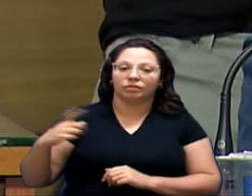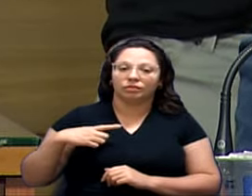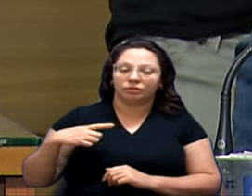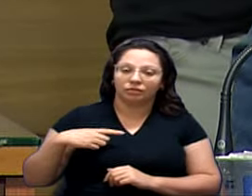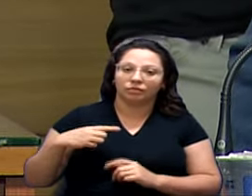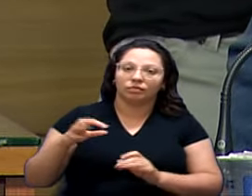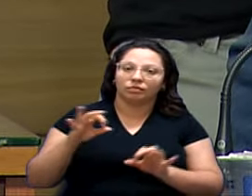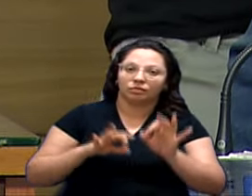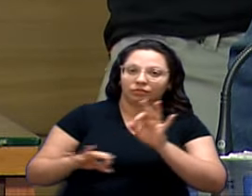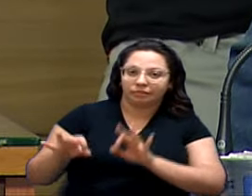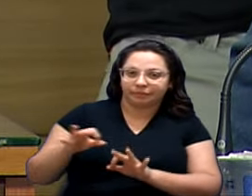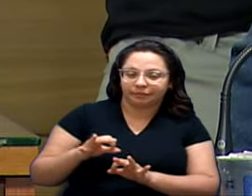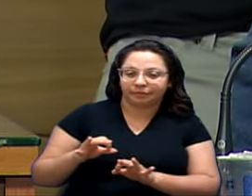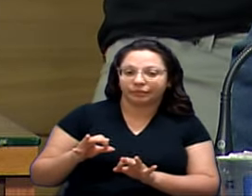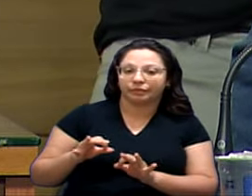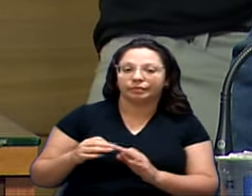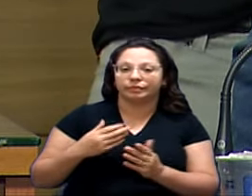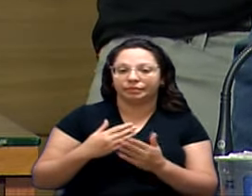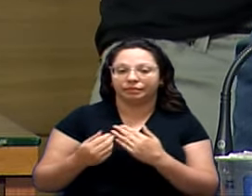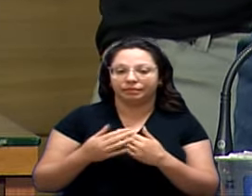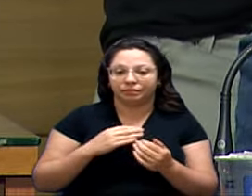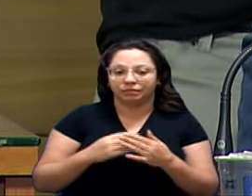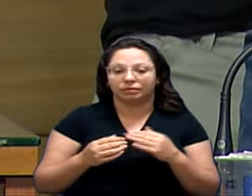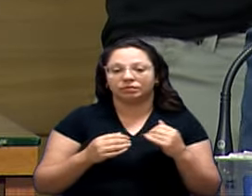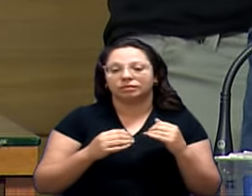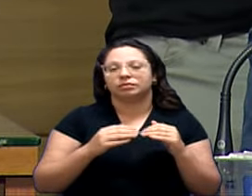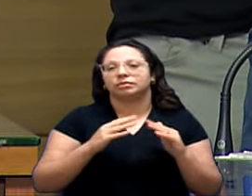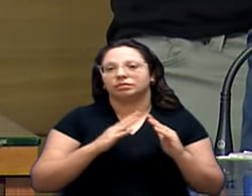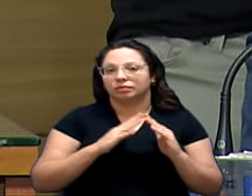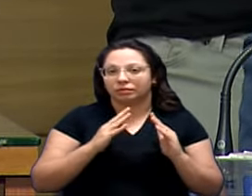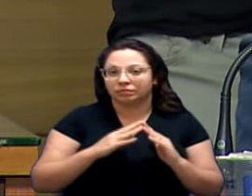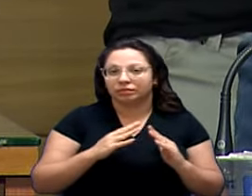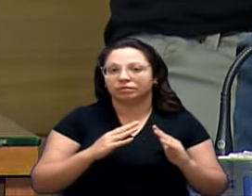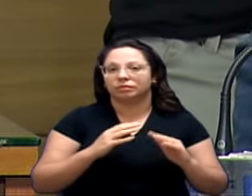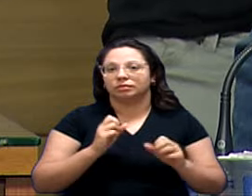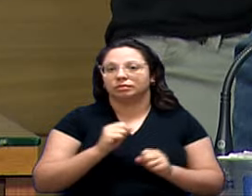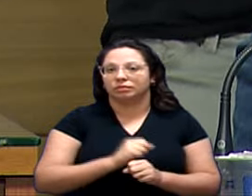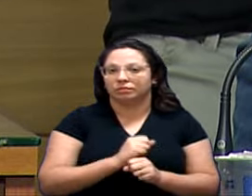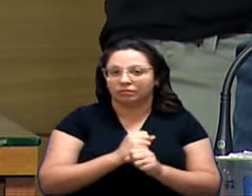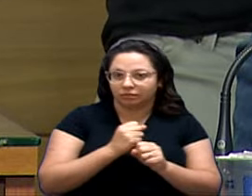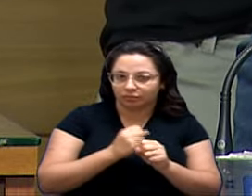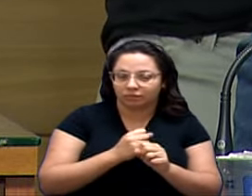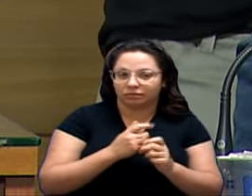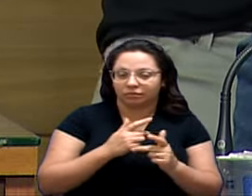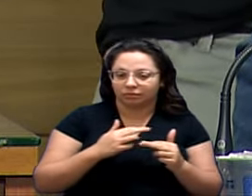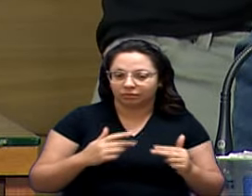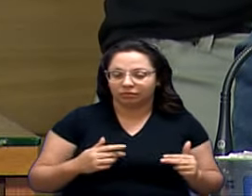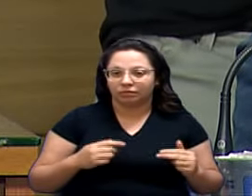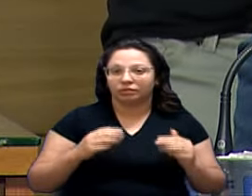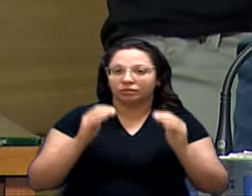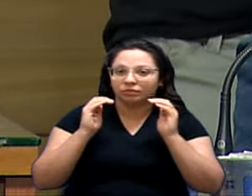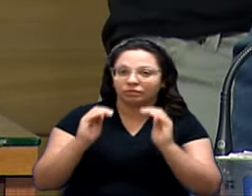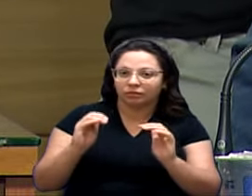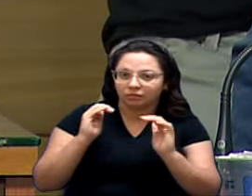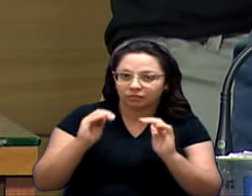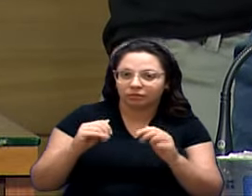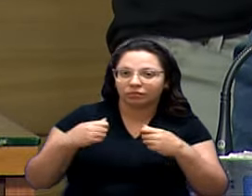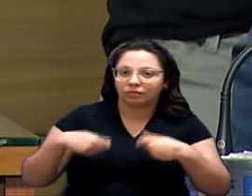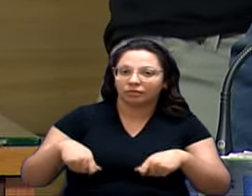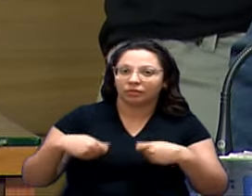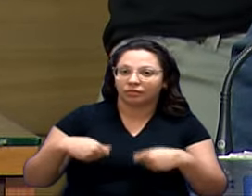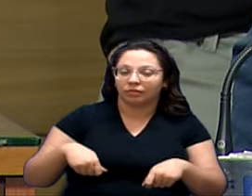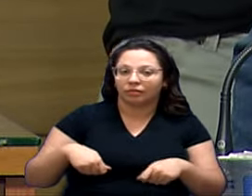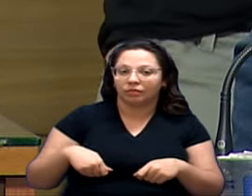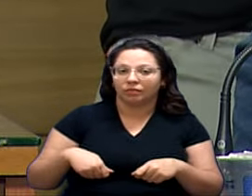Controle eh qualquer empreendimento vai ser obrigado a atender essa exigência inclusive reservar o espaço